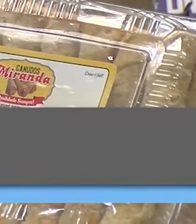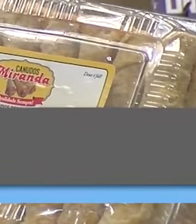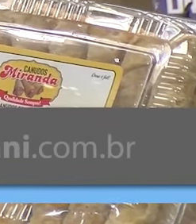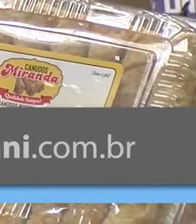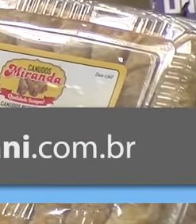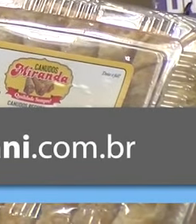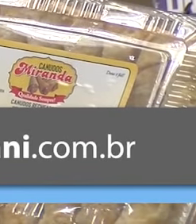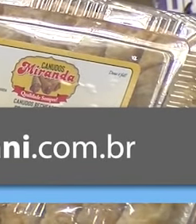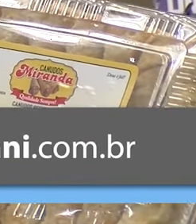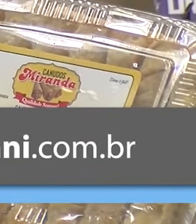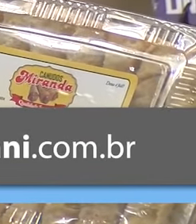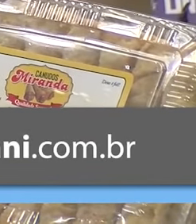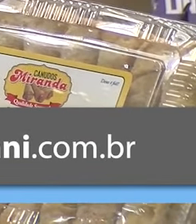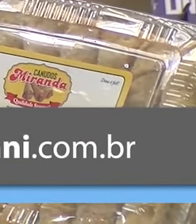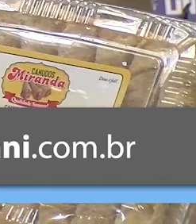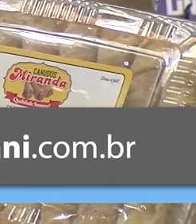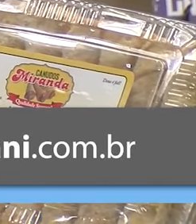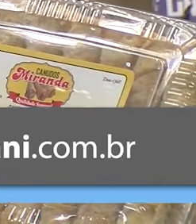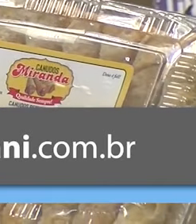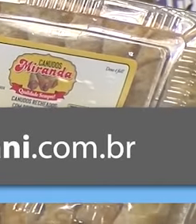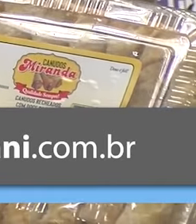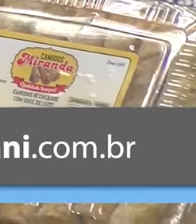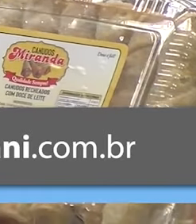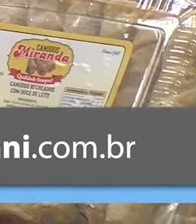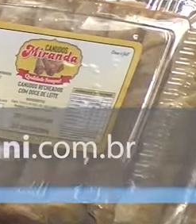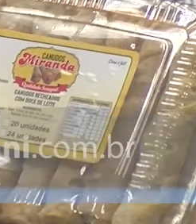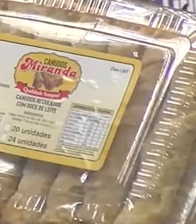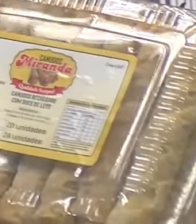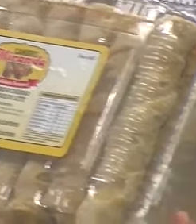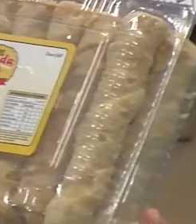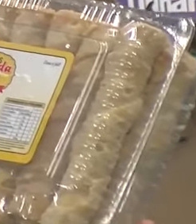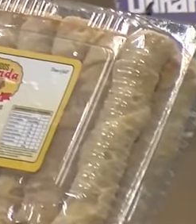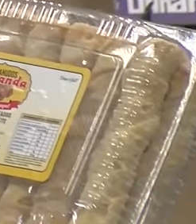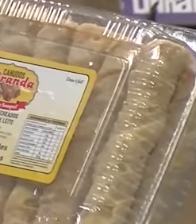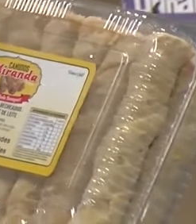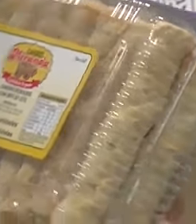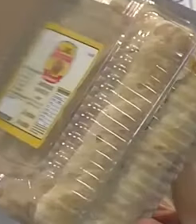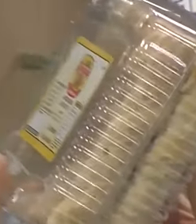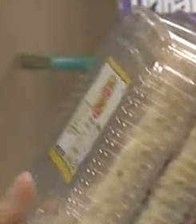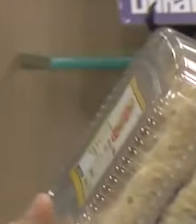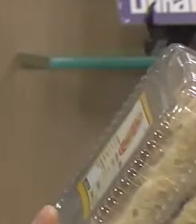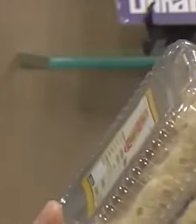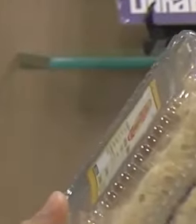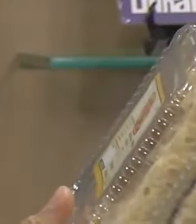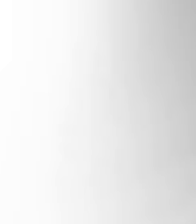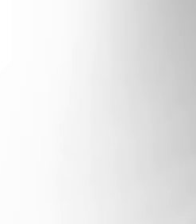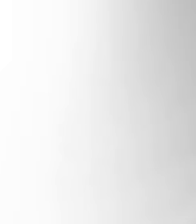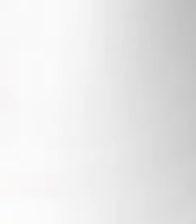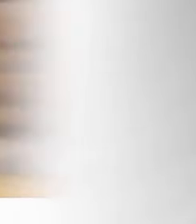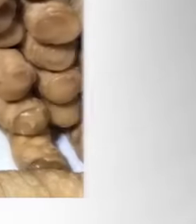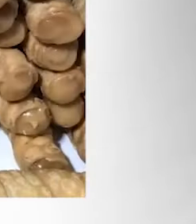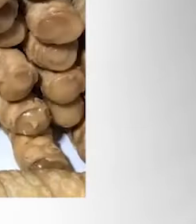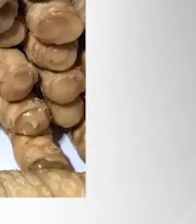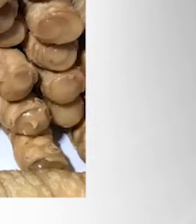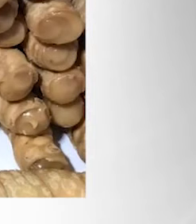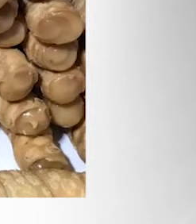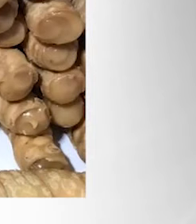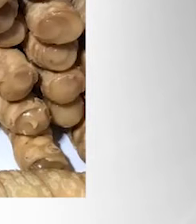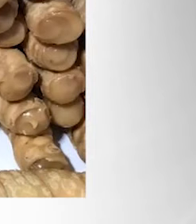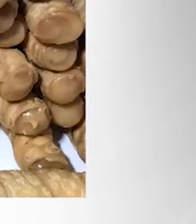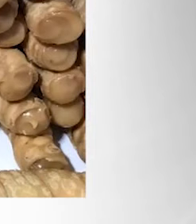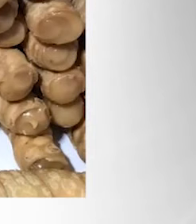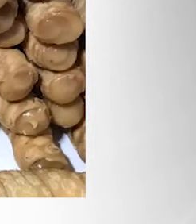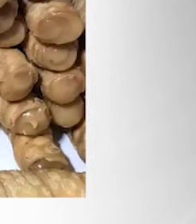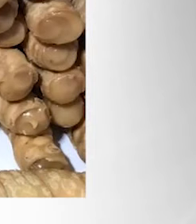Olá, este programa tem o patrocínio também de algo que adoça a nossa vida. Olha aqui, Canudos